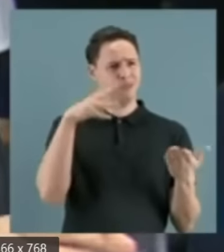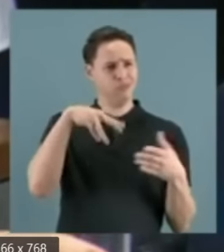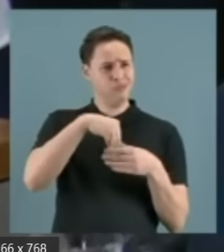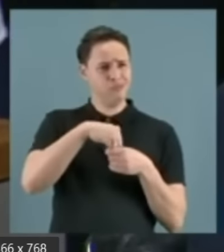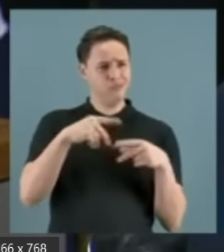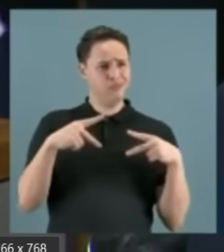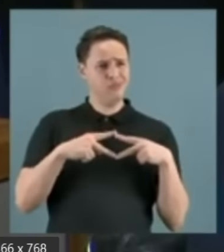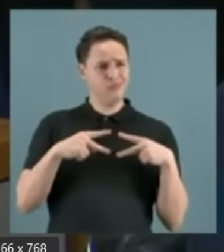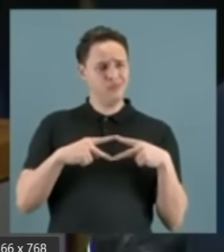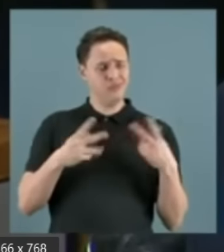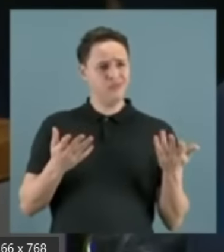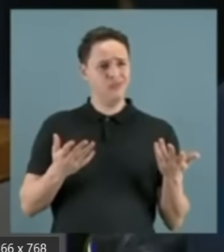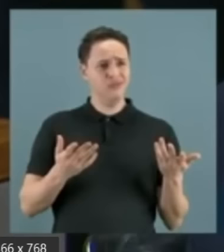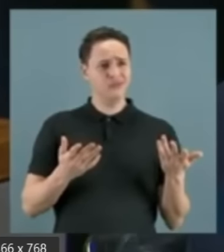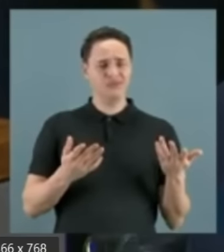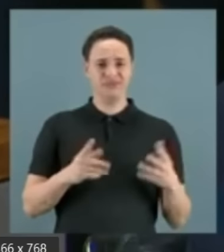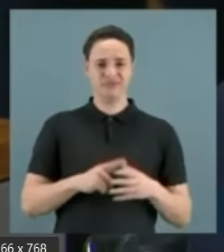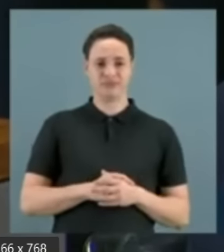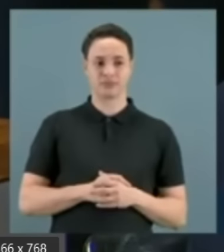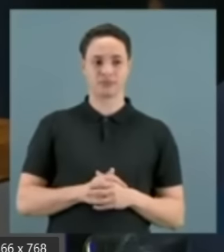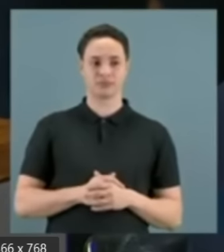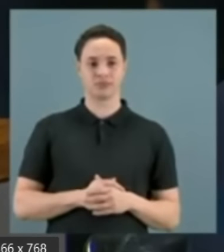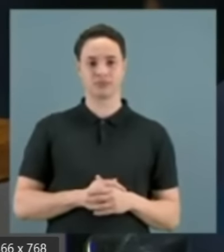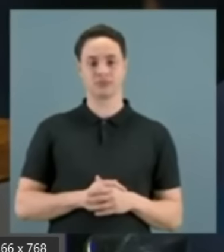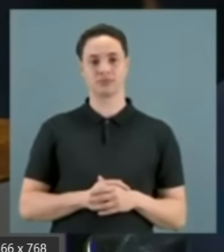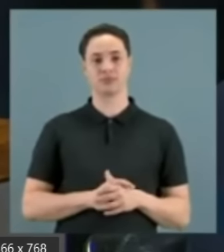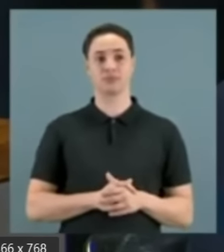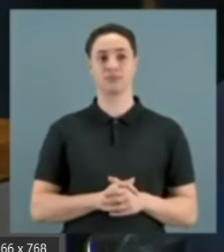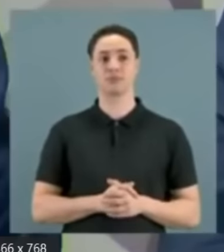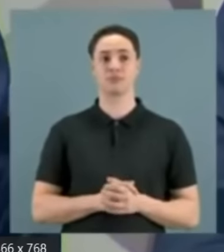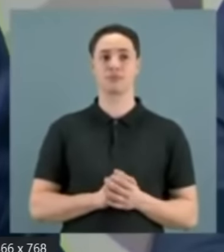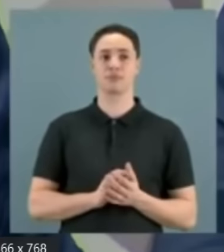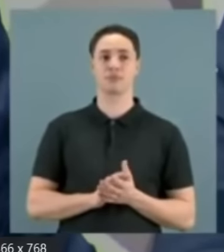comum dentro do sistema previdenciário?